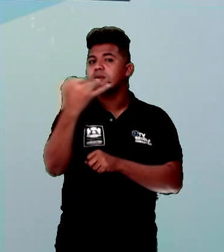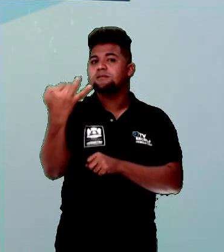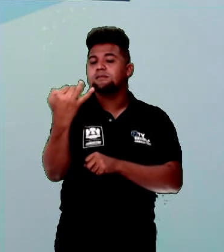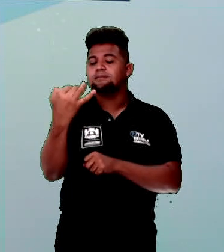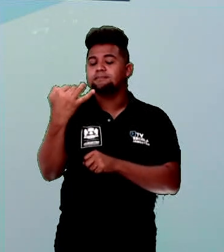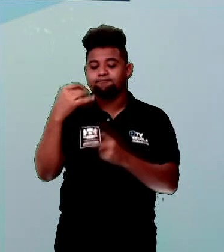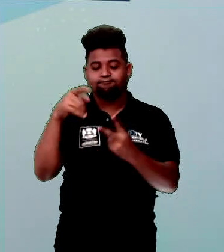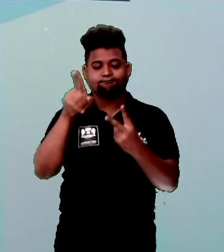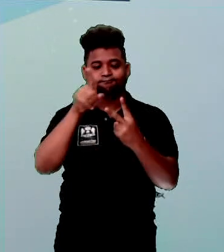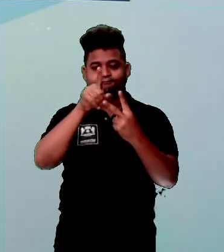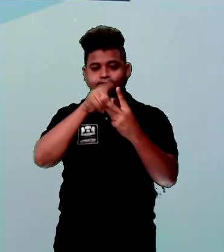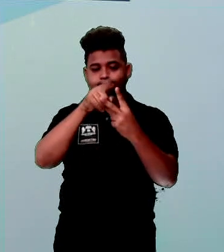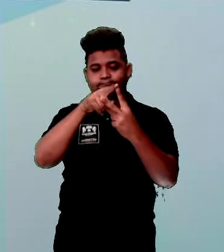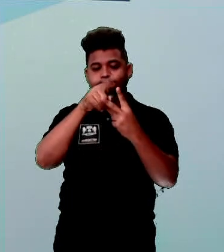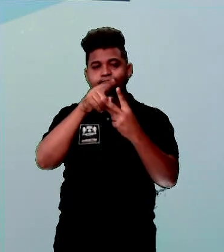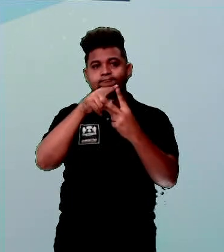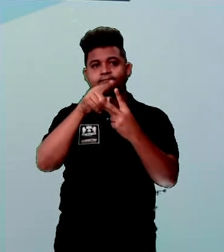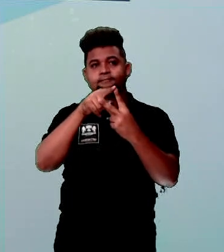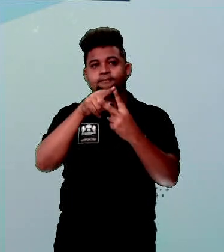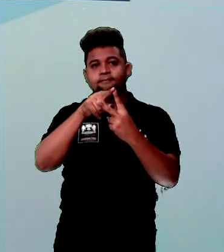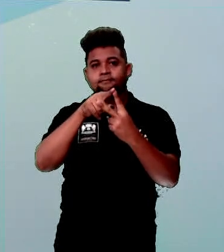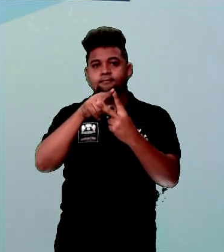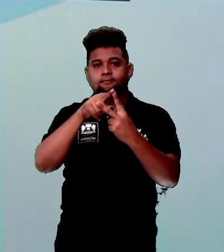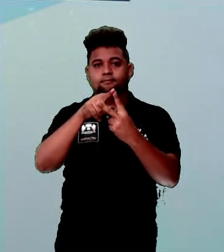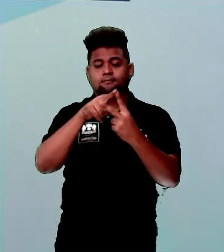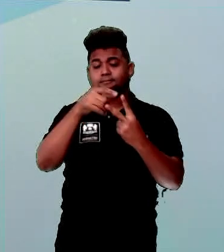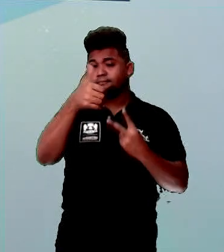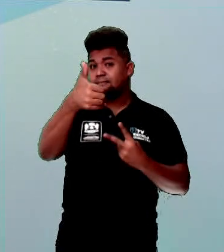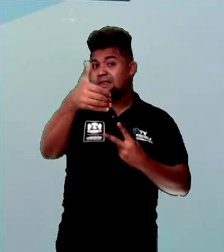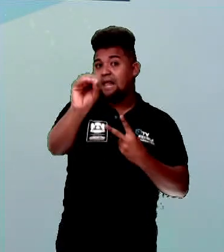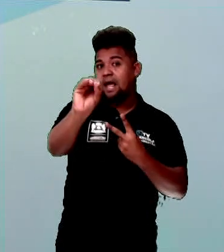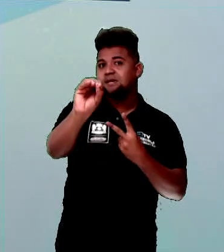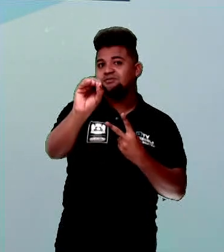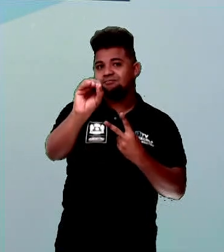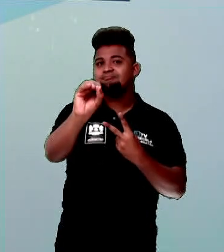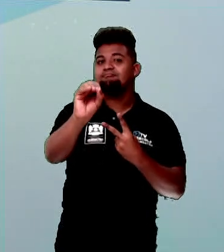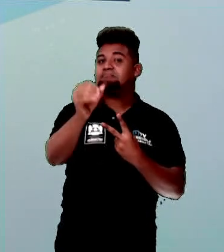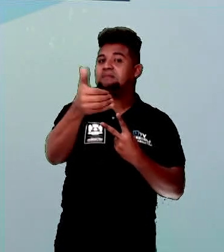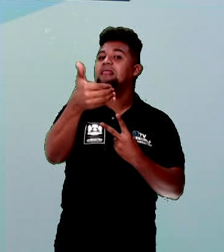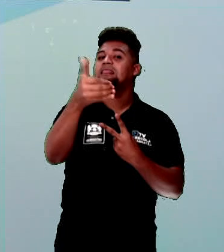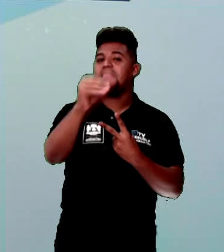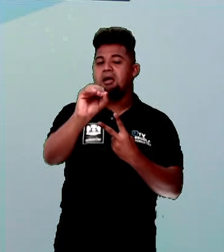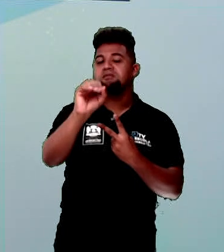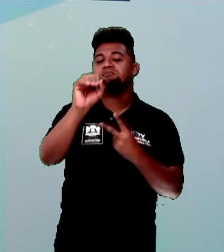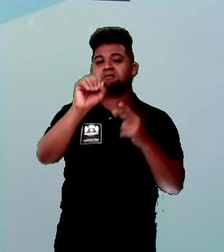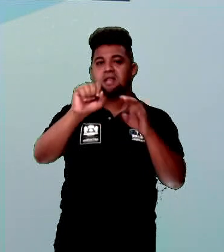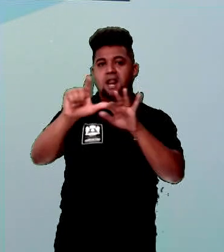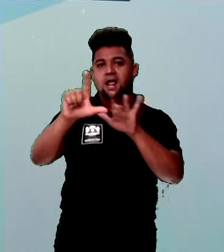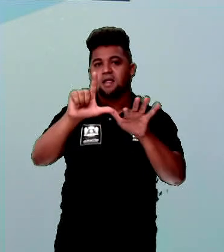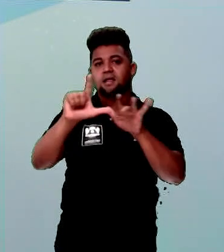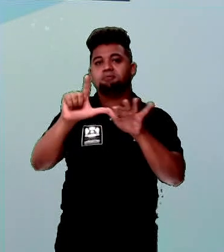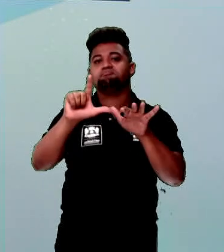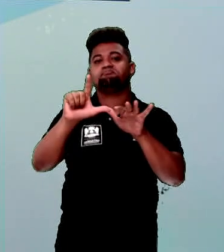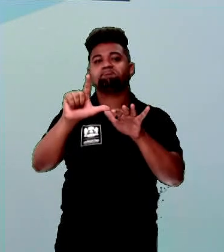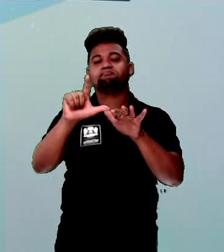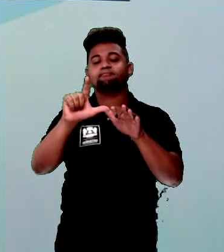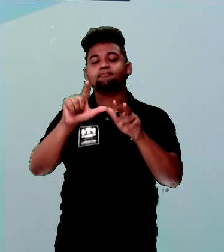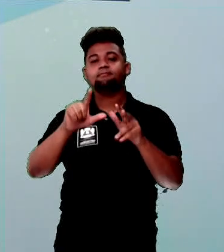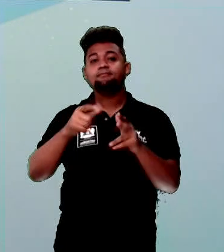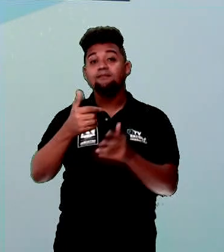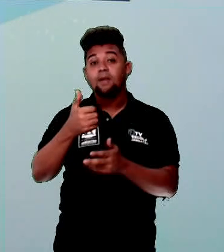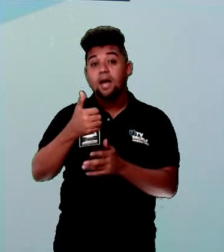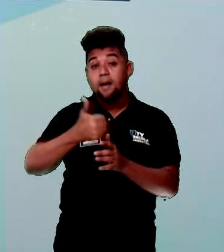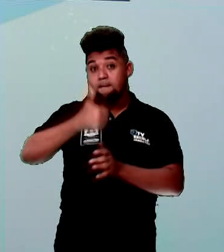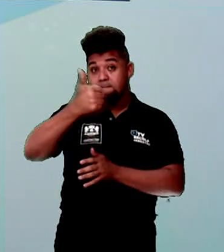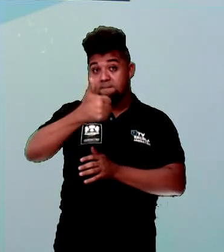cinco, seis, sete, oito, nove, 10. Temos 10 letras na palavra buraquinho. A letra inicial